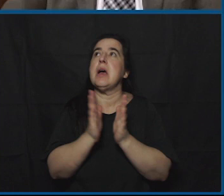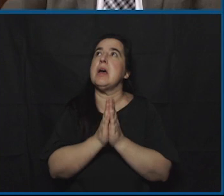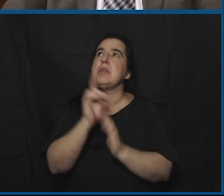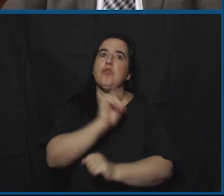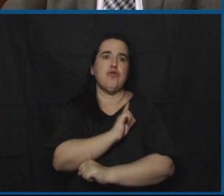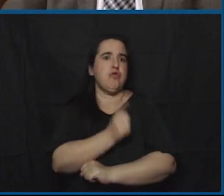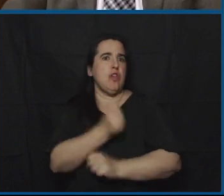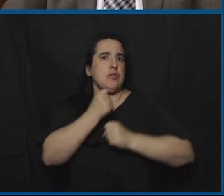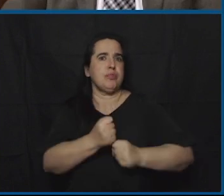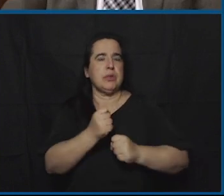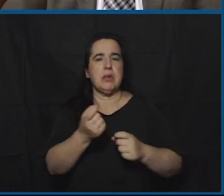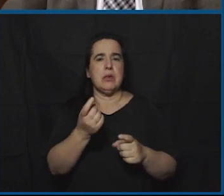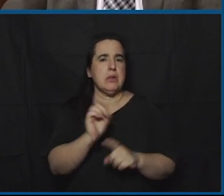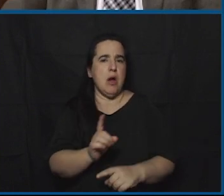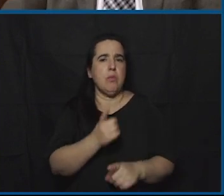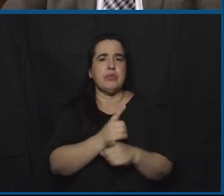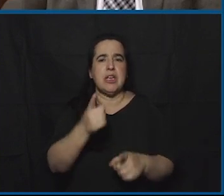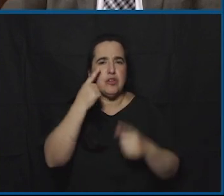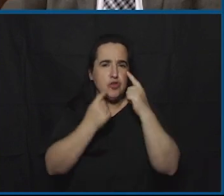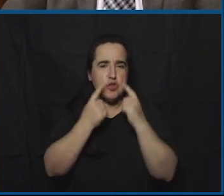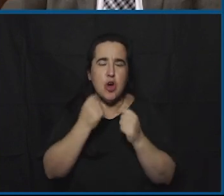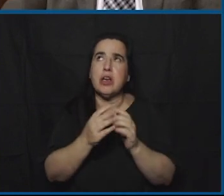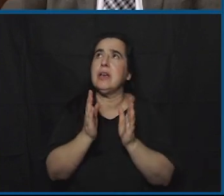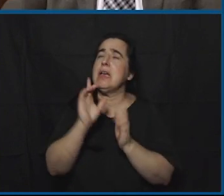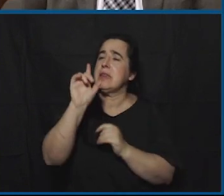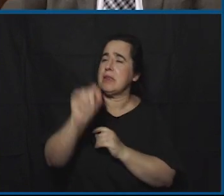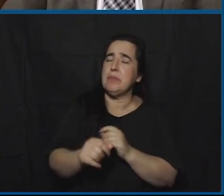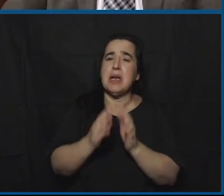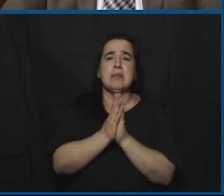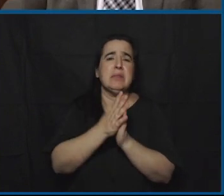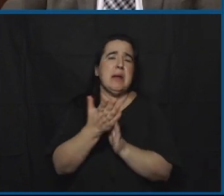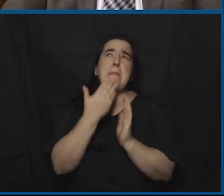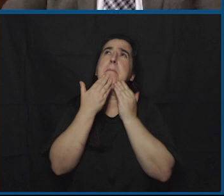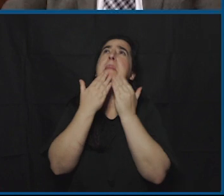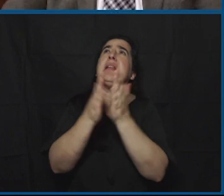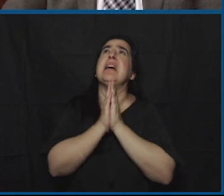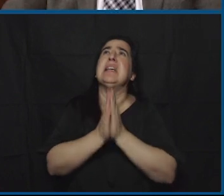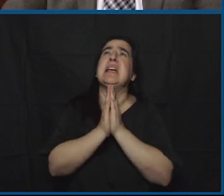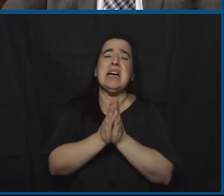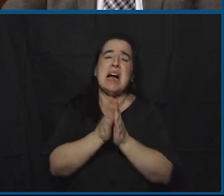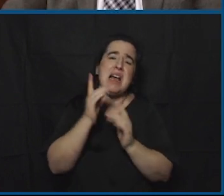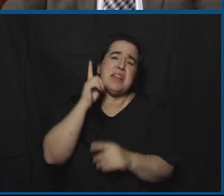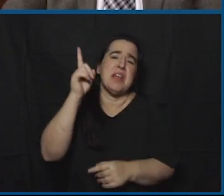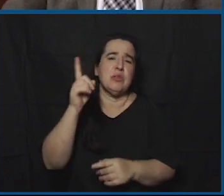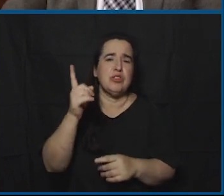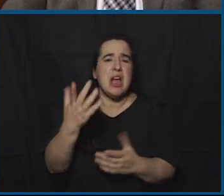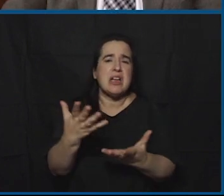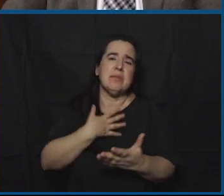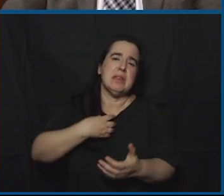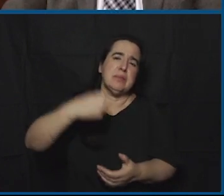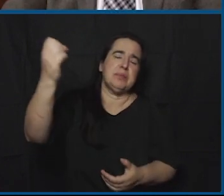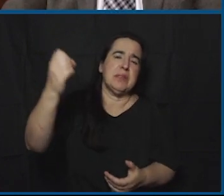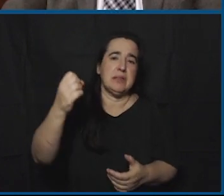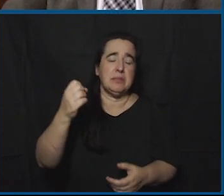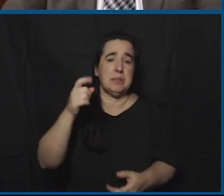forte, porque vemos Deus a chorar e a clamar a Deus que retire este cálice, não era assim tão forte, que ele não é, que segundo os cristãos